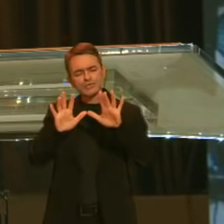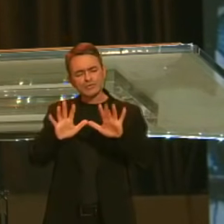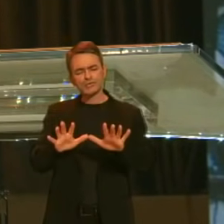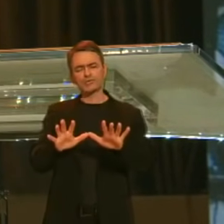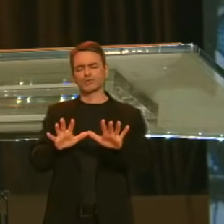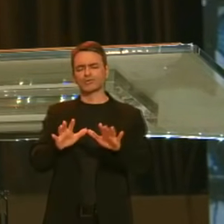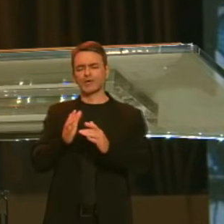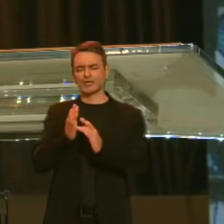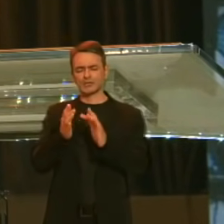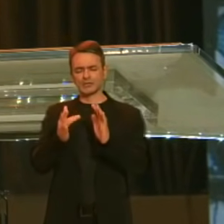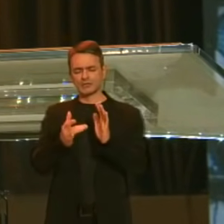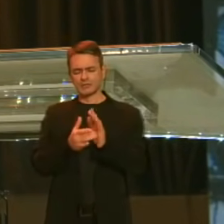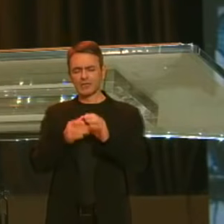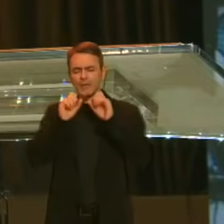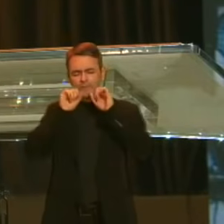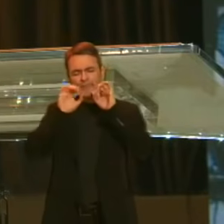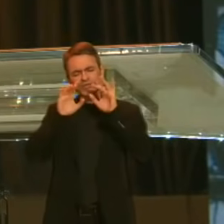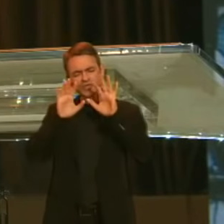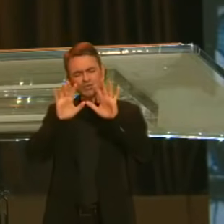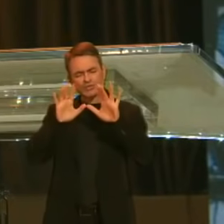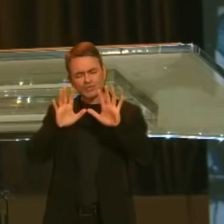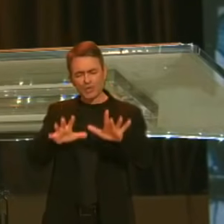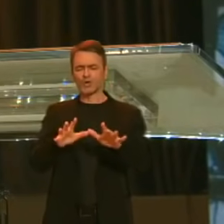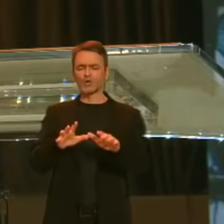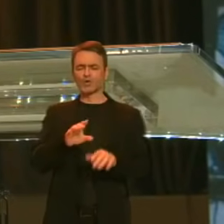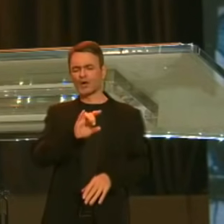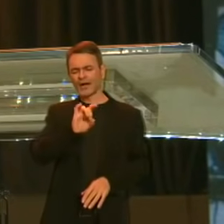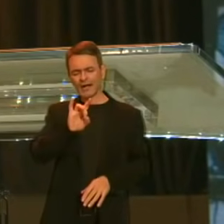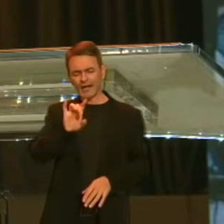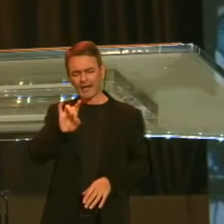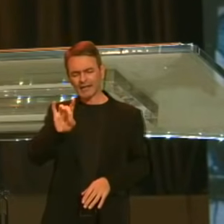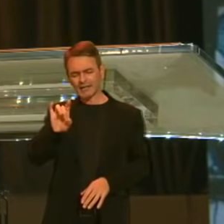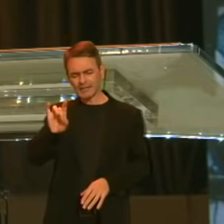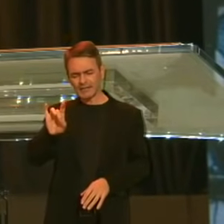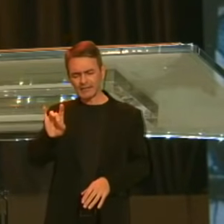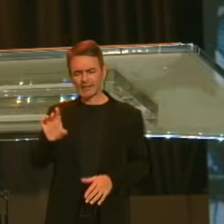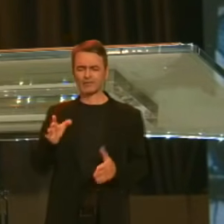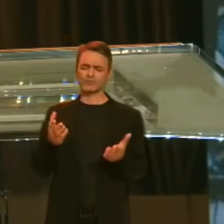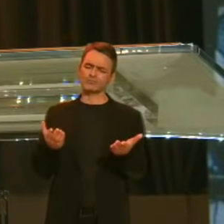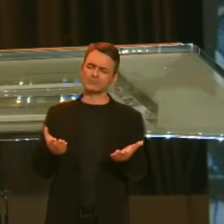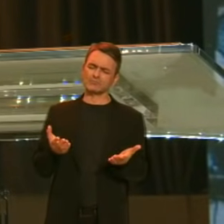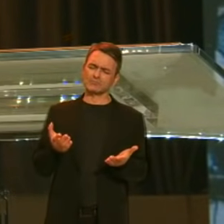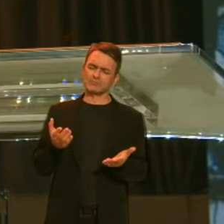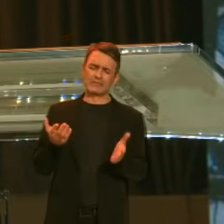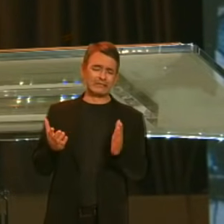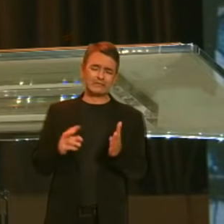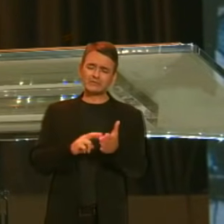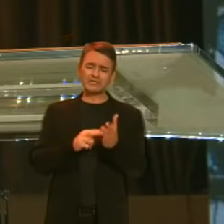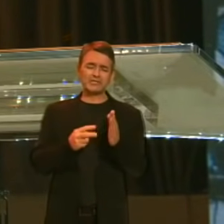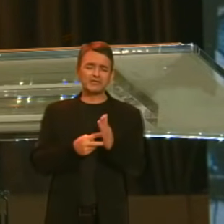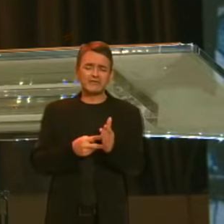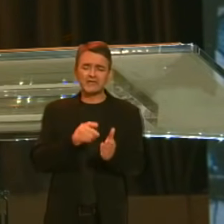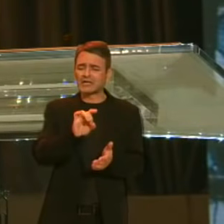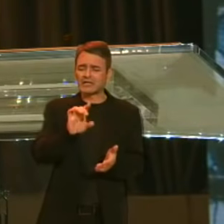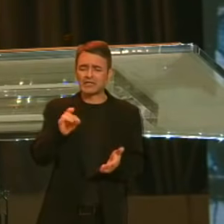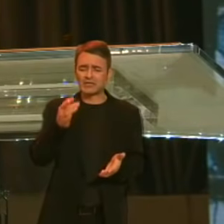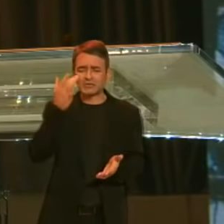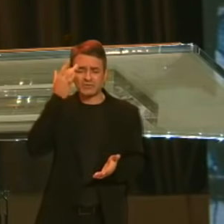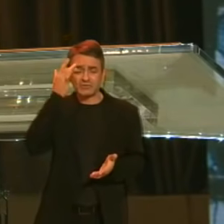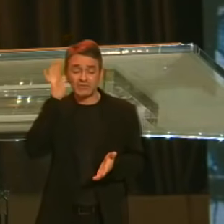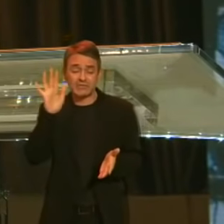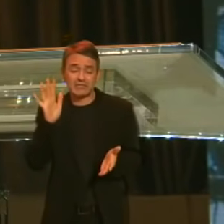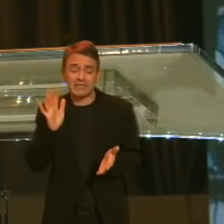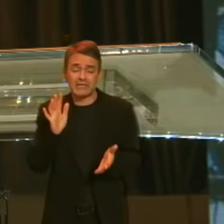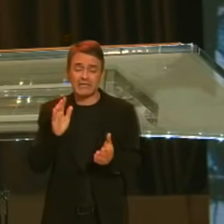Ah, Jesus, abençoa essas vidas, abençoa, abençoa, Pai. Eu não sei o que significa para cada um deles